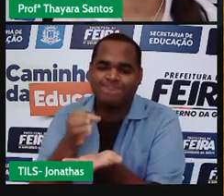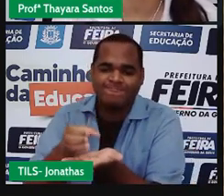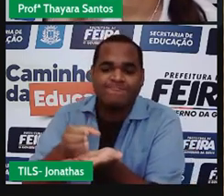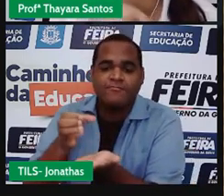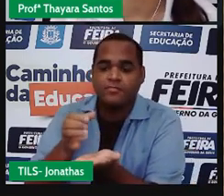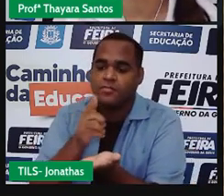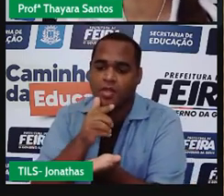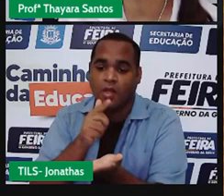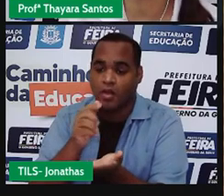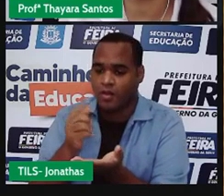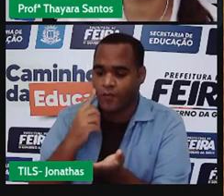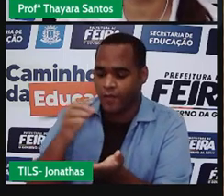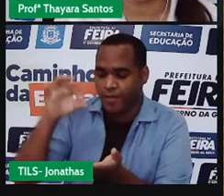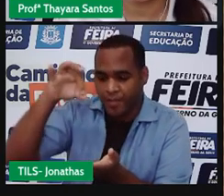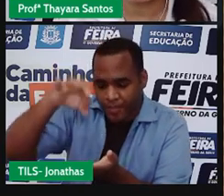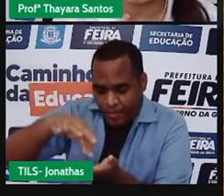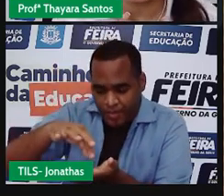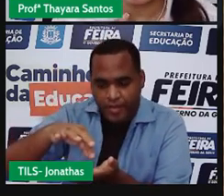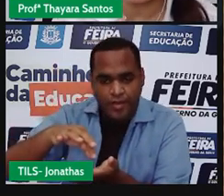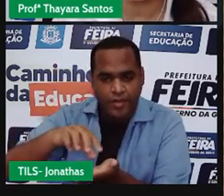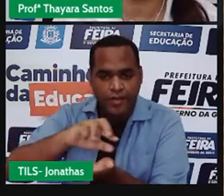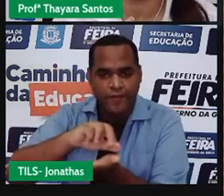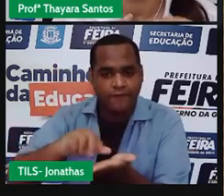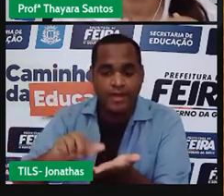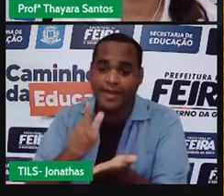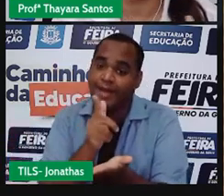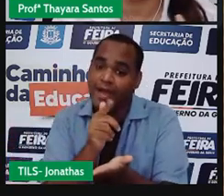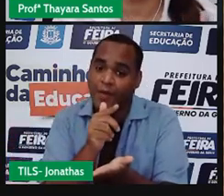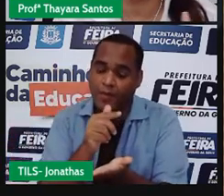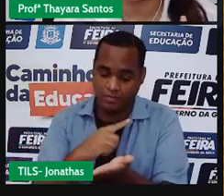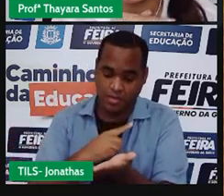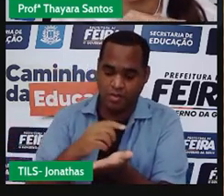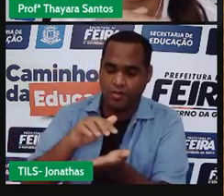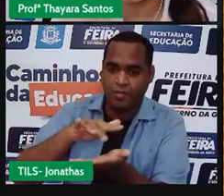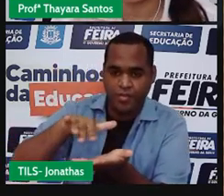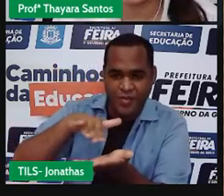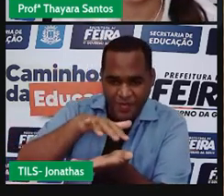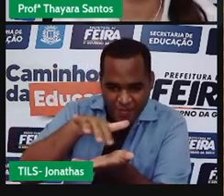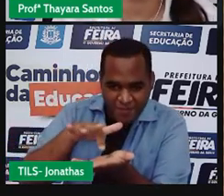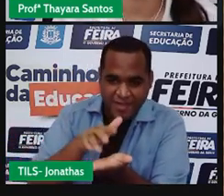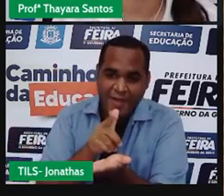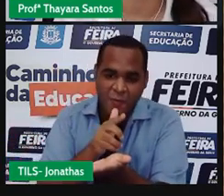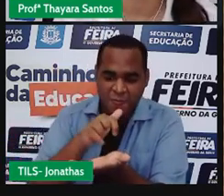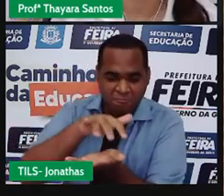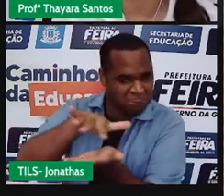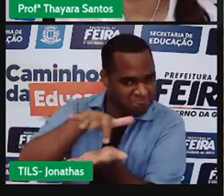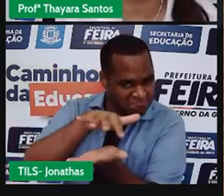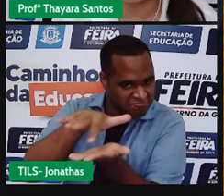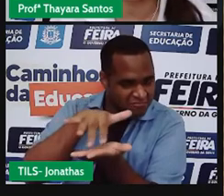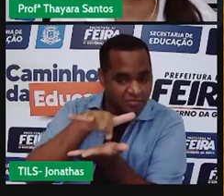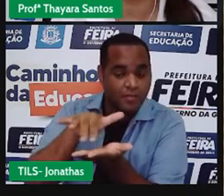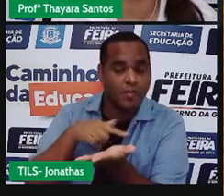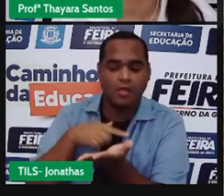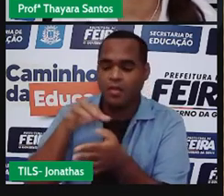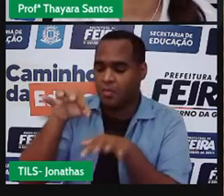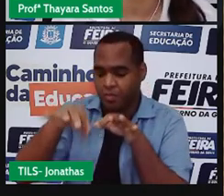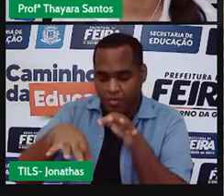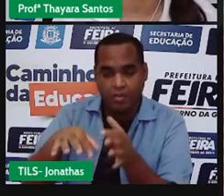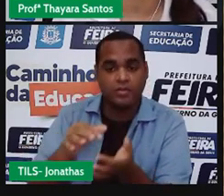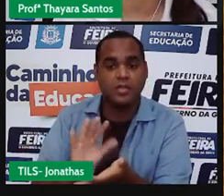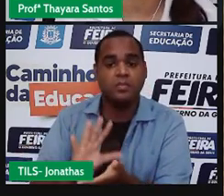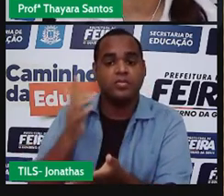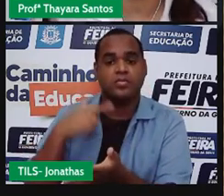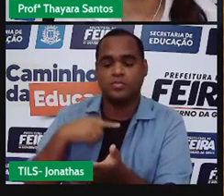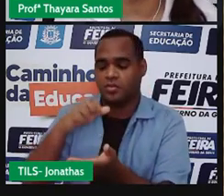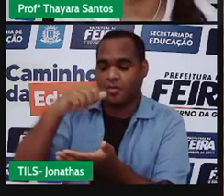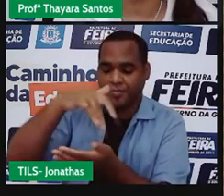gente vai lá e coloca um objeto dentro. Então, quando o copo ele está cheio de verdade até a borda e a gente coloca qualquer coisa dentro dele,